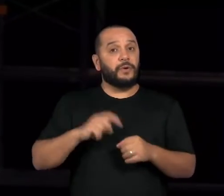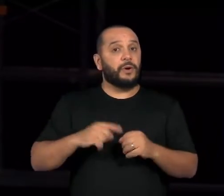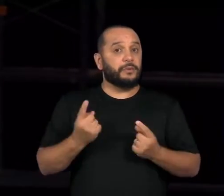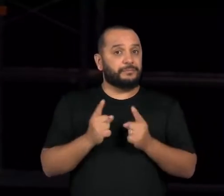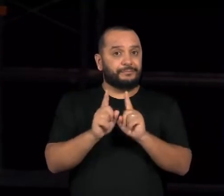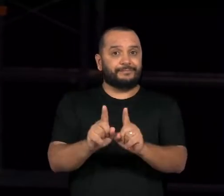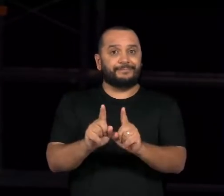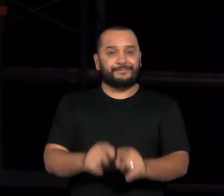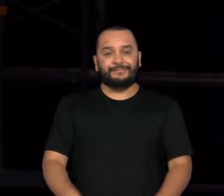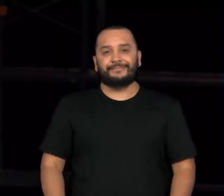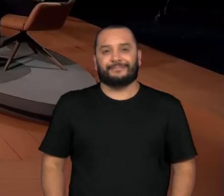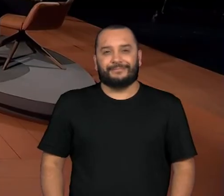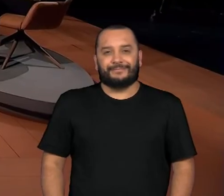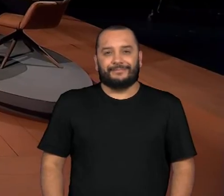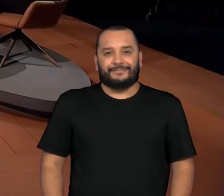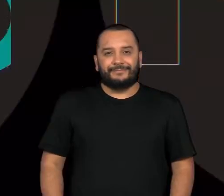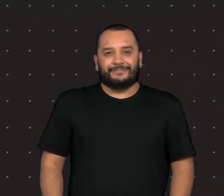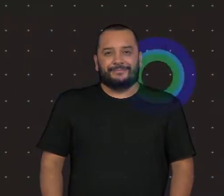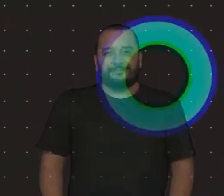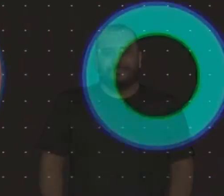com Esther Góes.